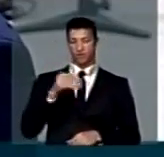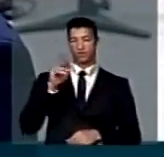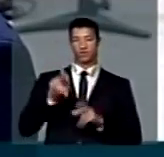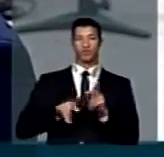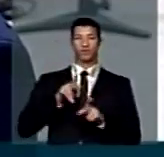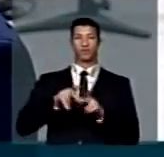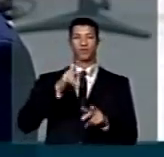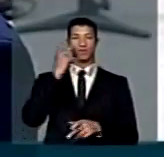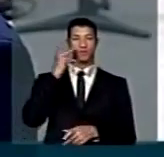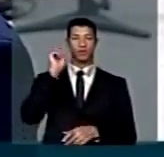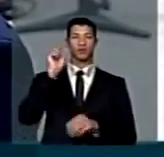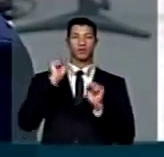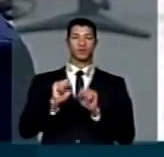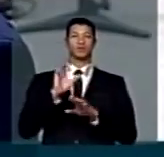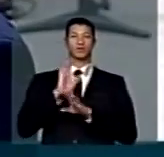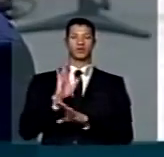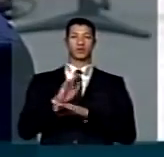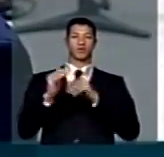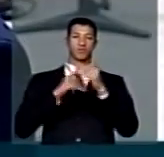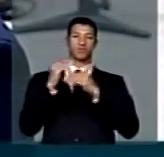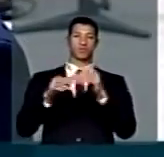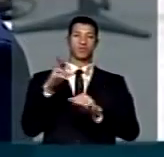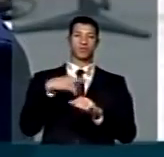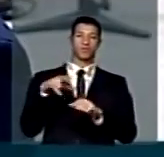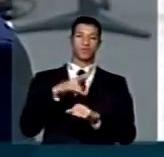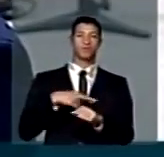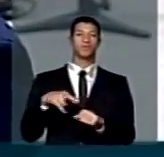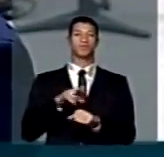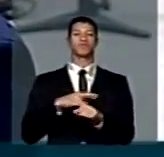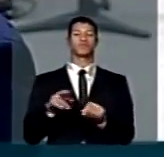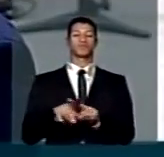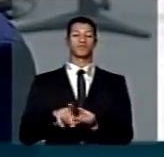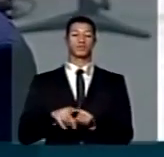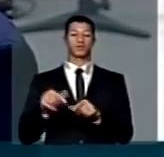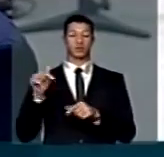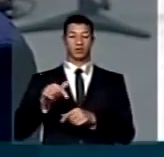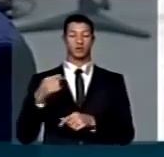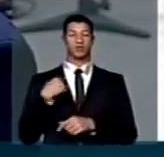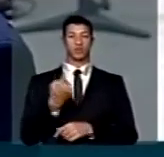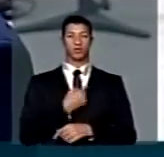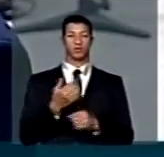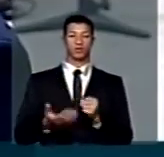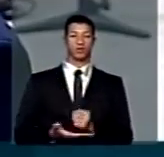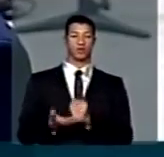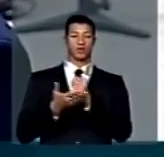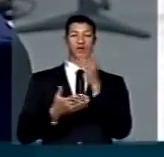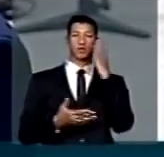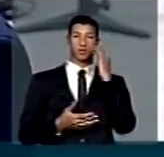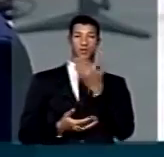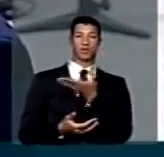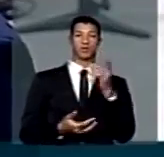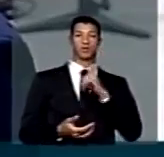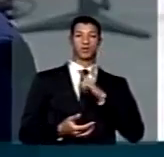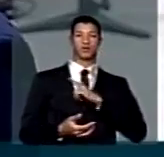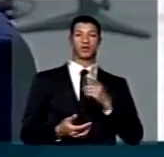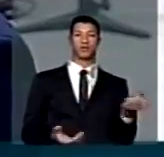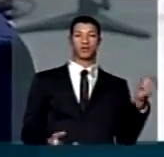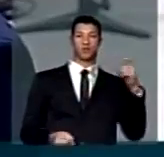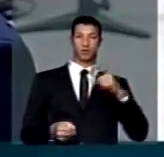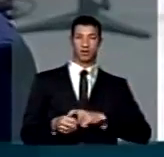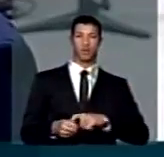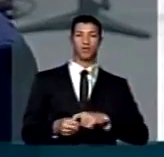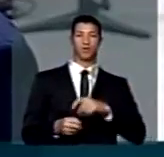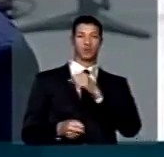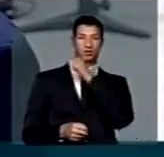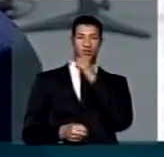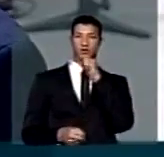possa ajudar a desenvolver a nossa região e a poder se viabilizar na vida. Então, aqui o nosso apoio. Amanhã nós teremos uma audiência com o reitor da Universidade